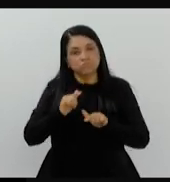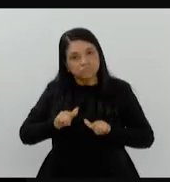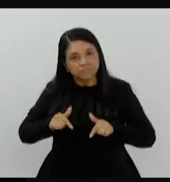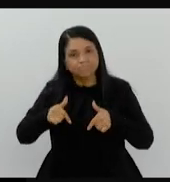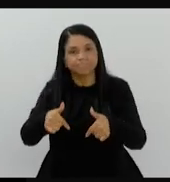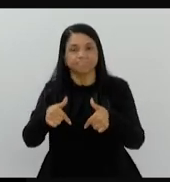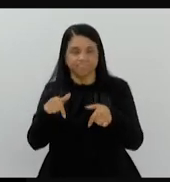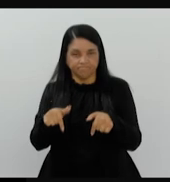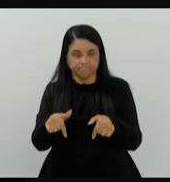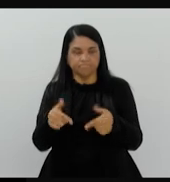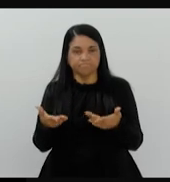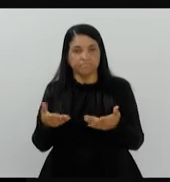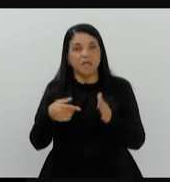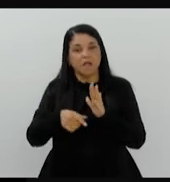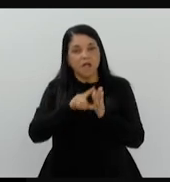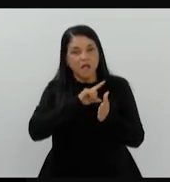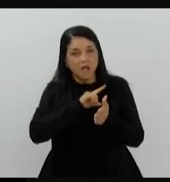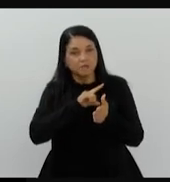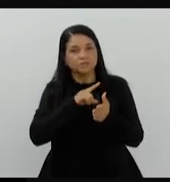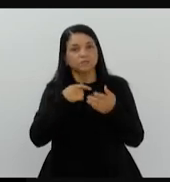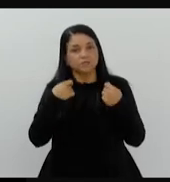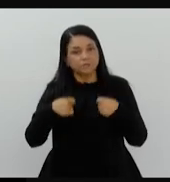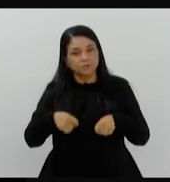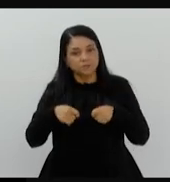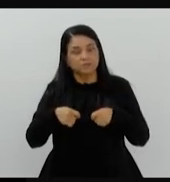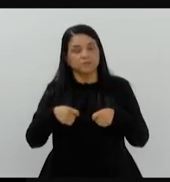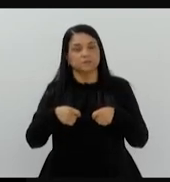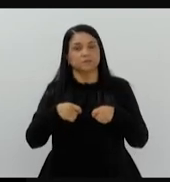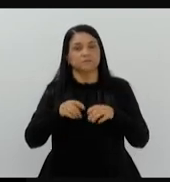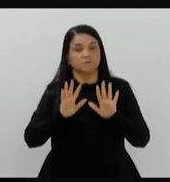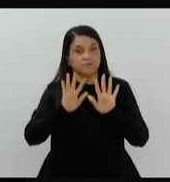gente precisa, antes de encerrar esse ano,